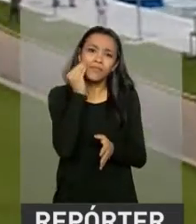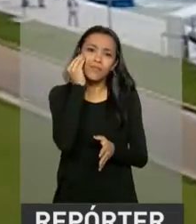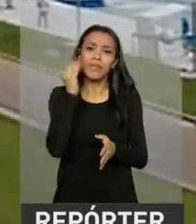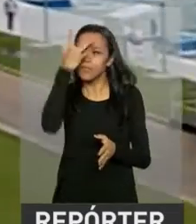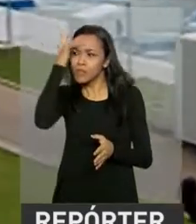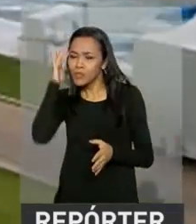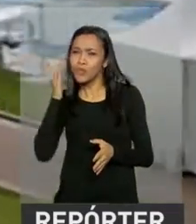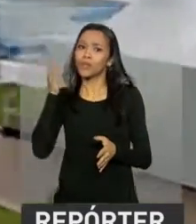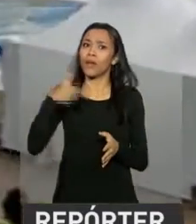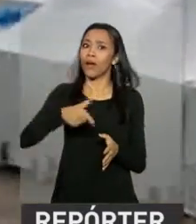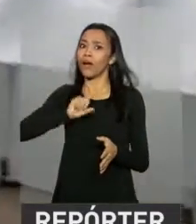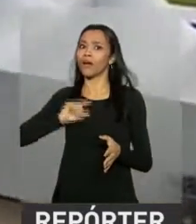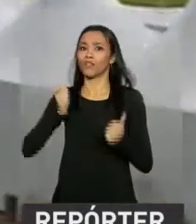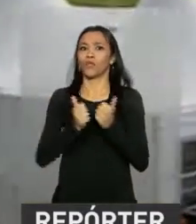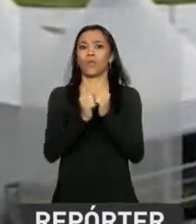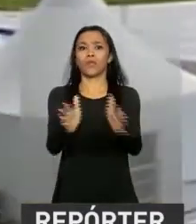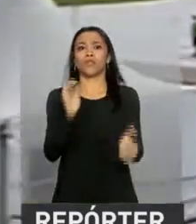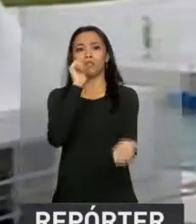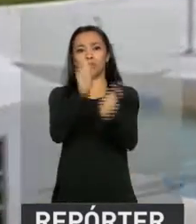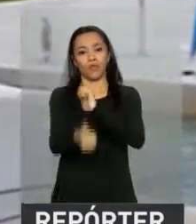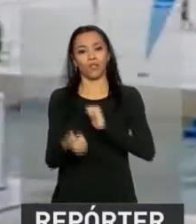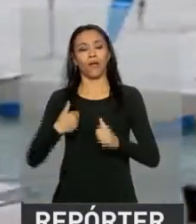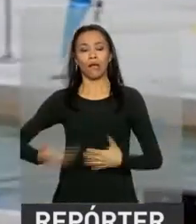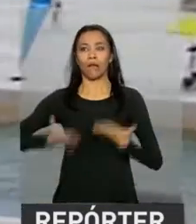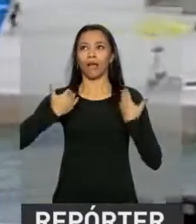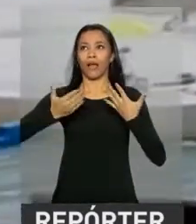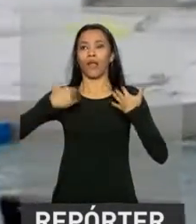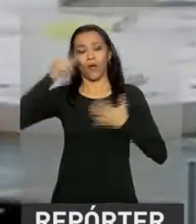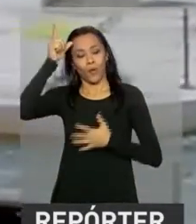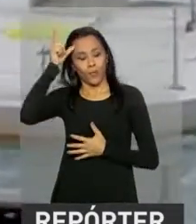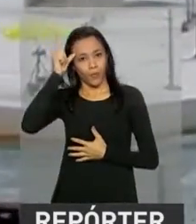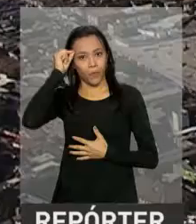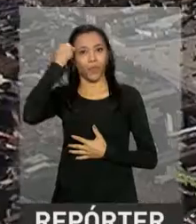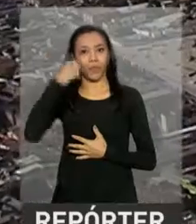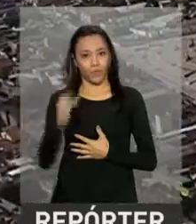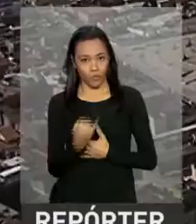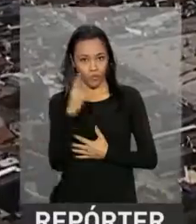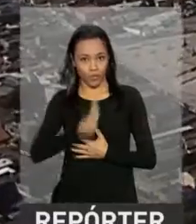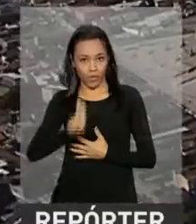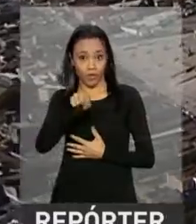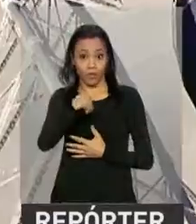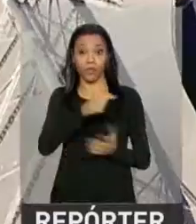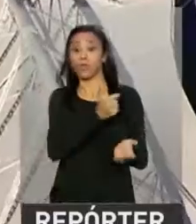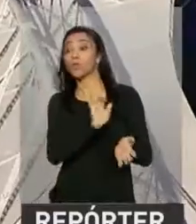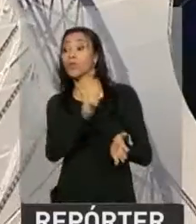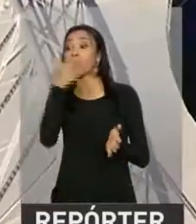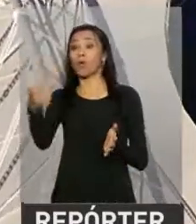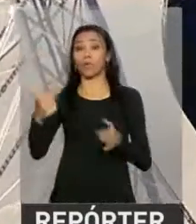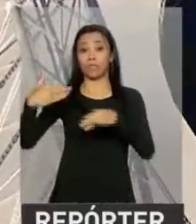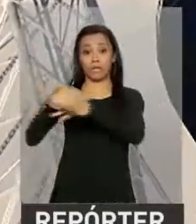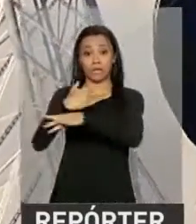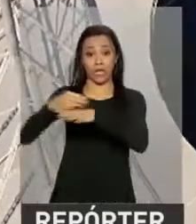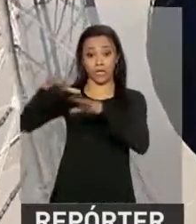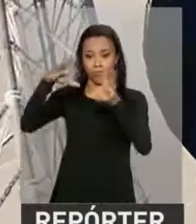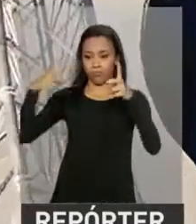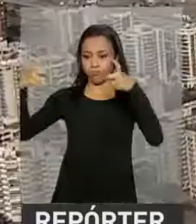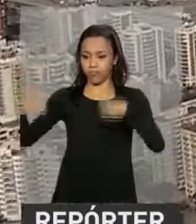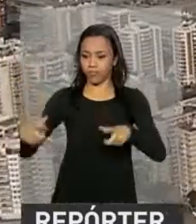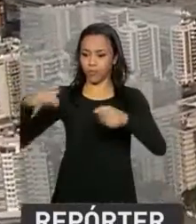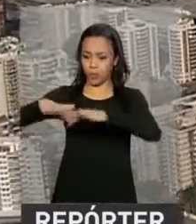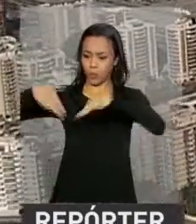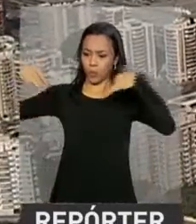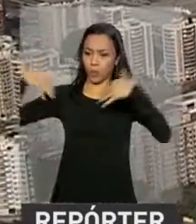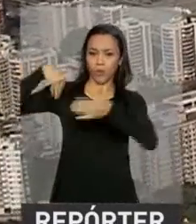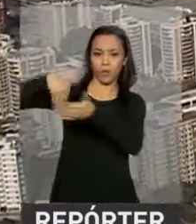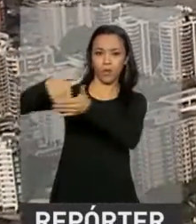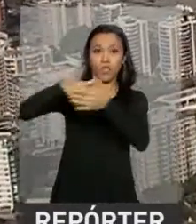antes mesmo dos jogos, para refrescar o calor carioca. Do outro lado da cidade, o Parque Olímpico já está com 100%